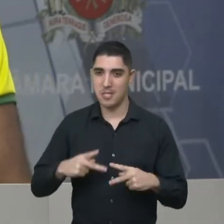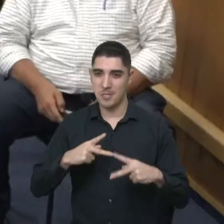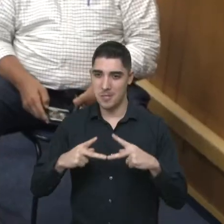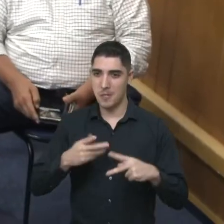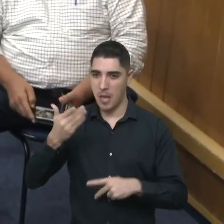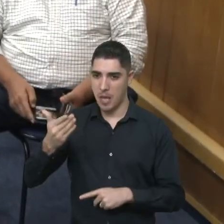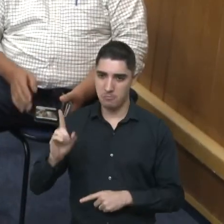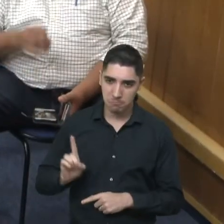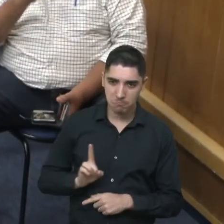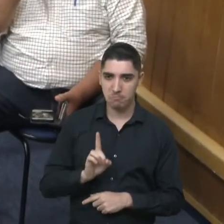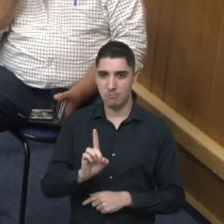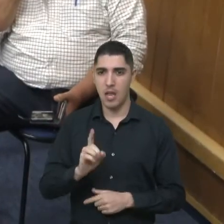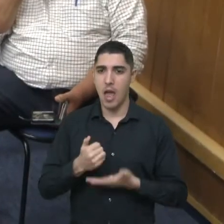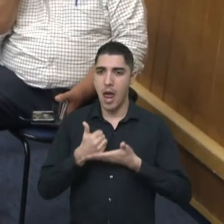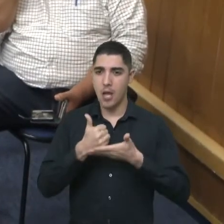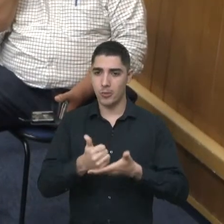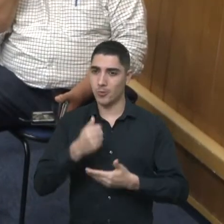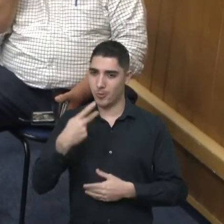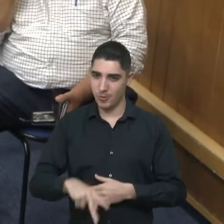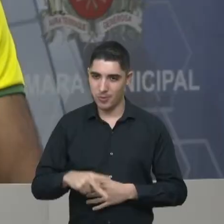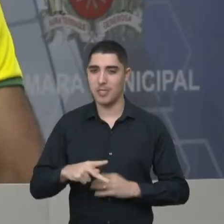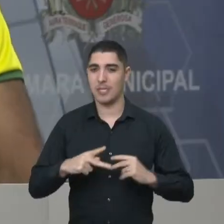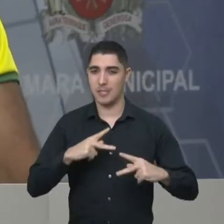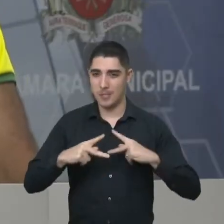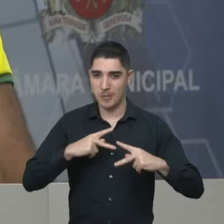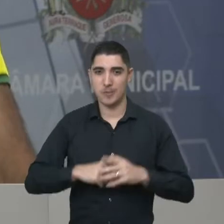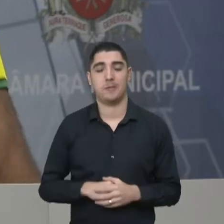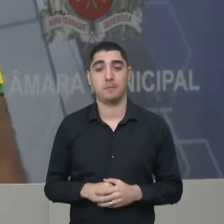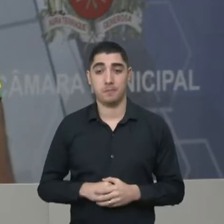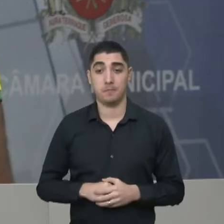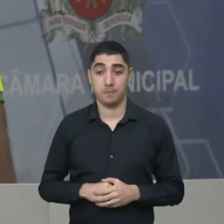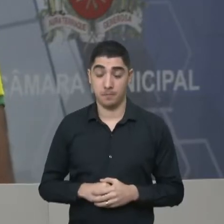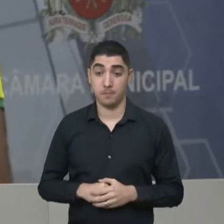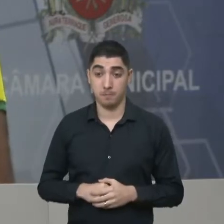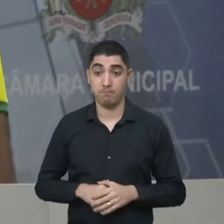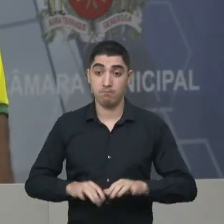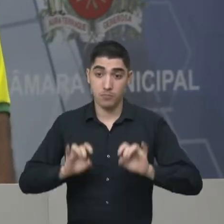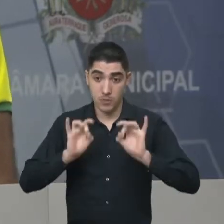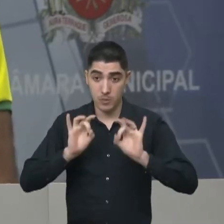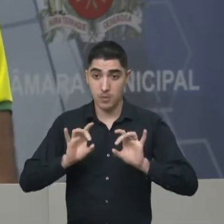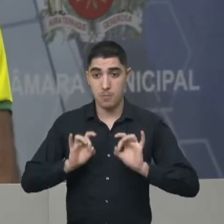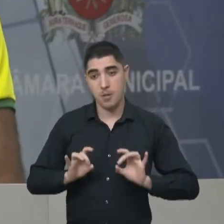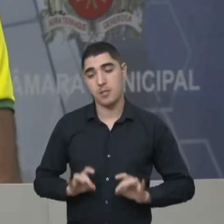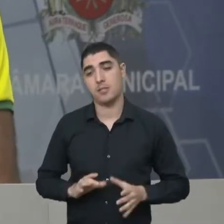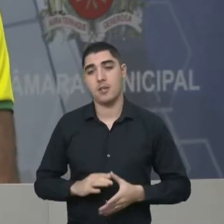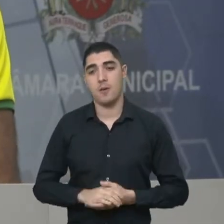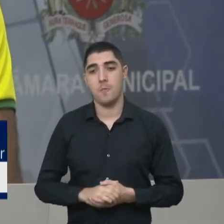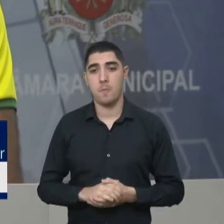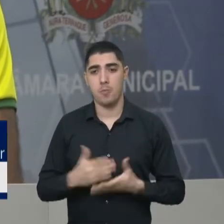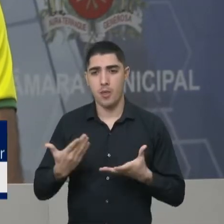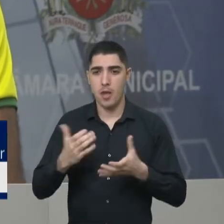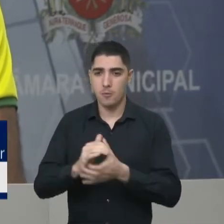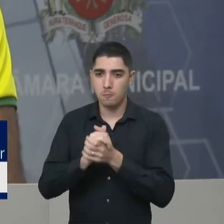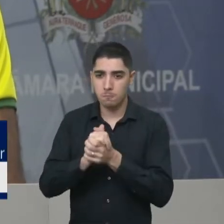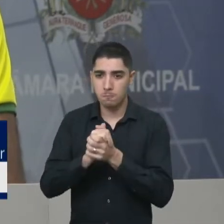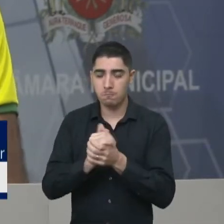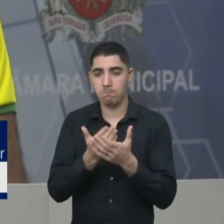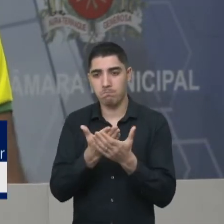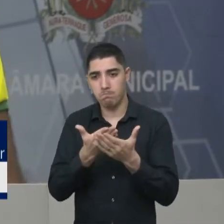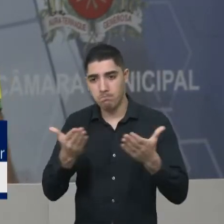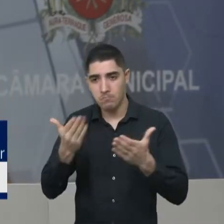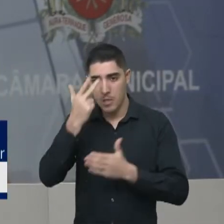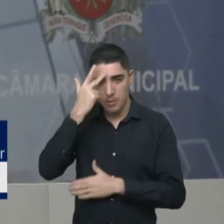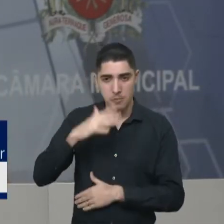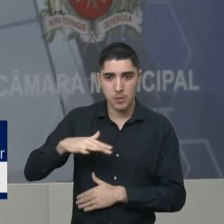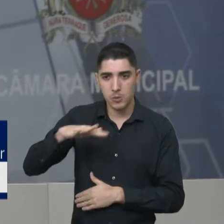contribuído muito com a nossa cidade. E, de uma maneira especial, eu cumprimento as pessoas que nos acompanham